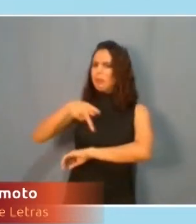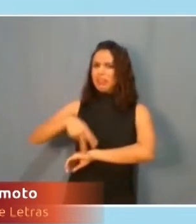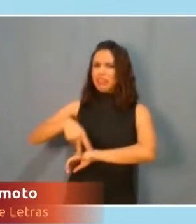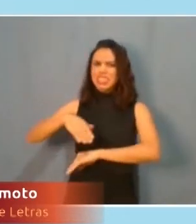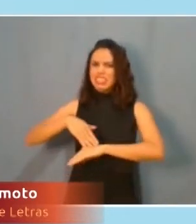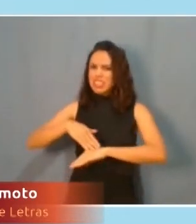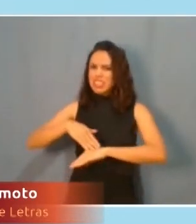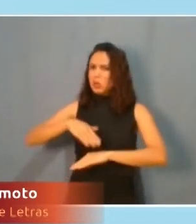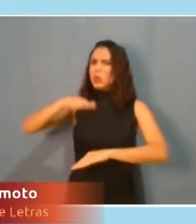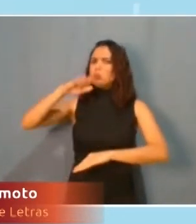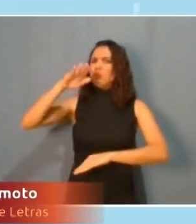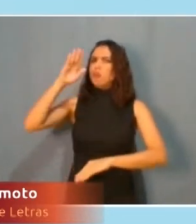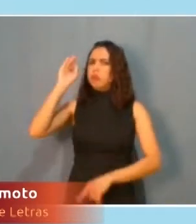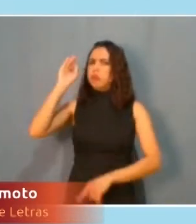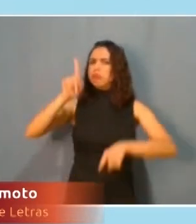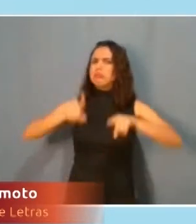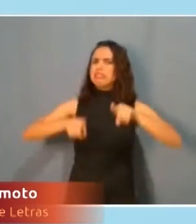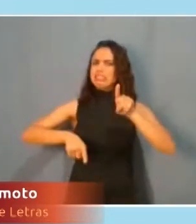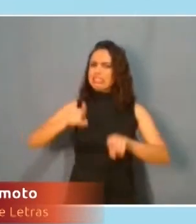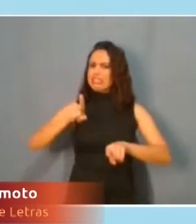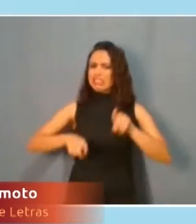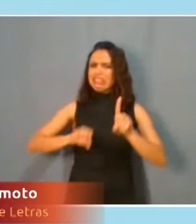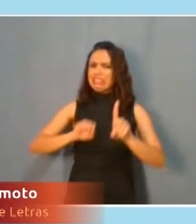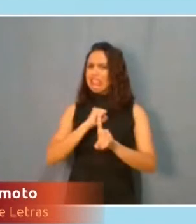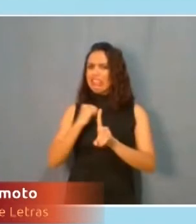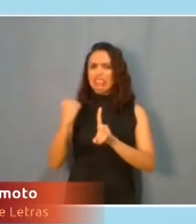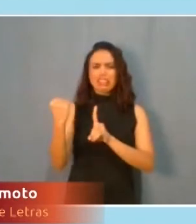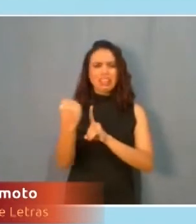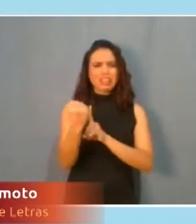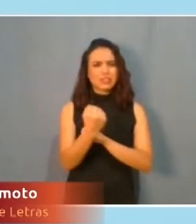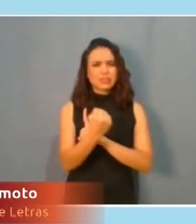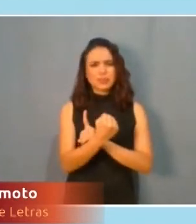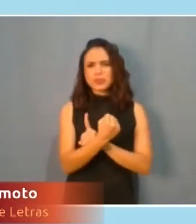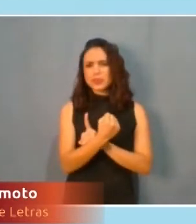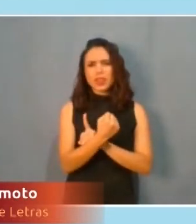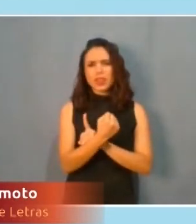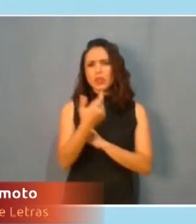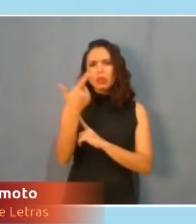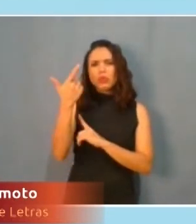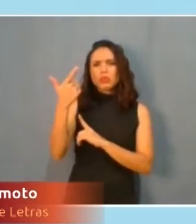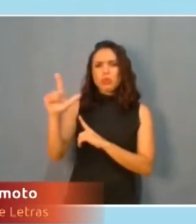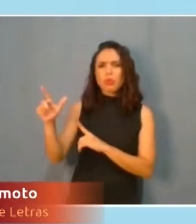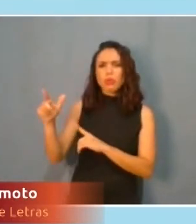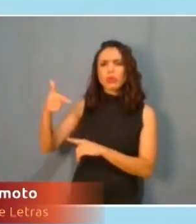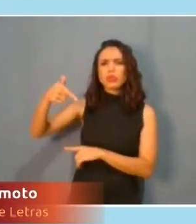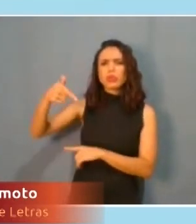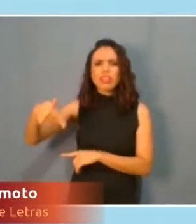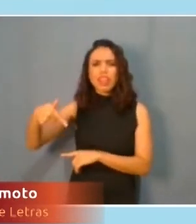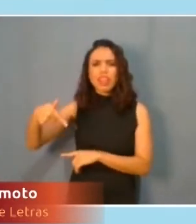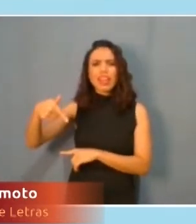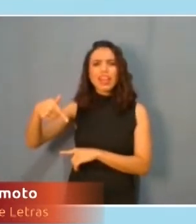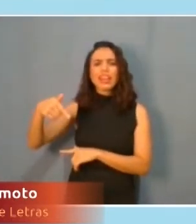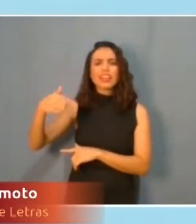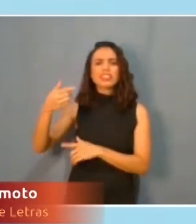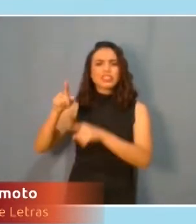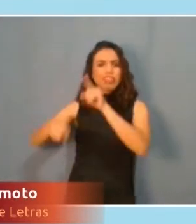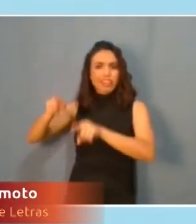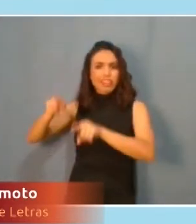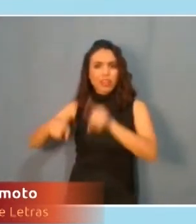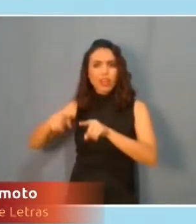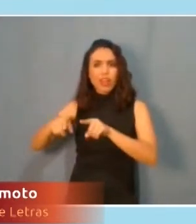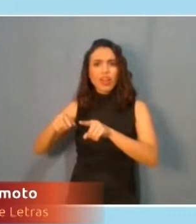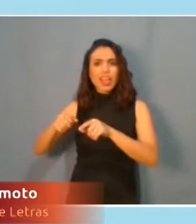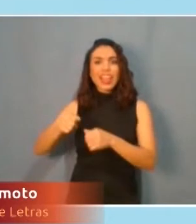8 mais desiguais países do mundo. Os outros 7 que são mais desiguais que o Brasil são países africanos. E é o